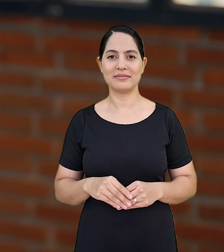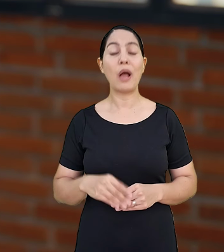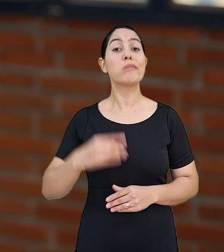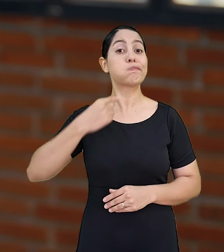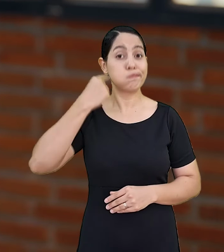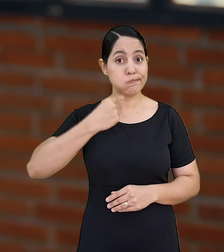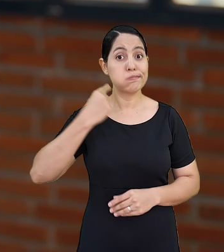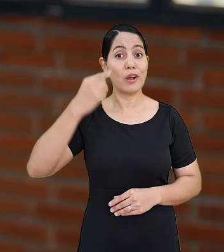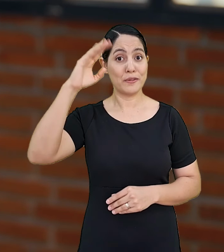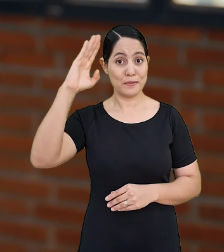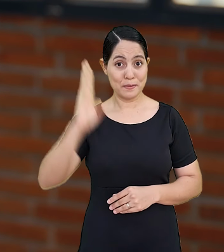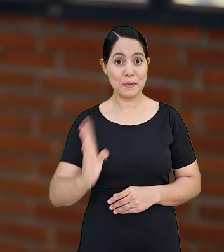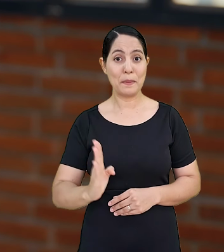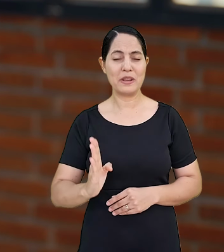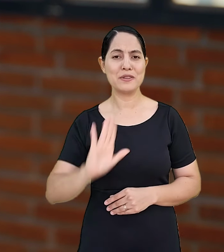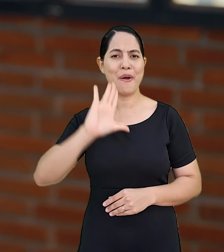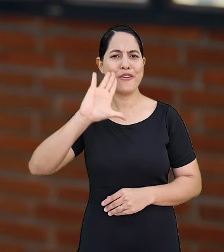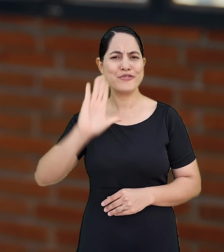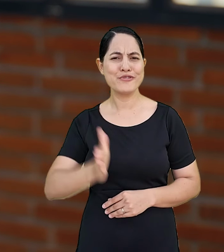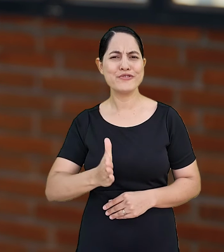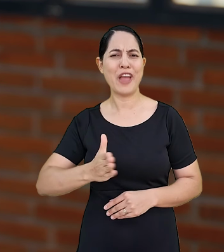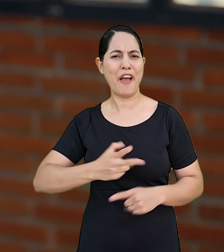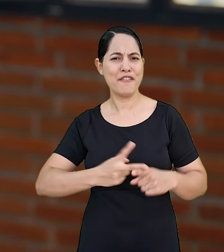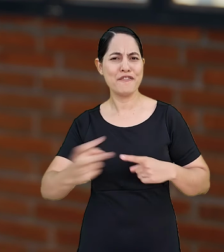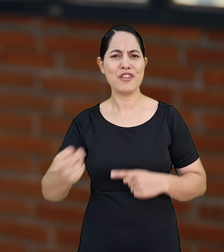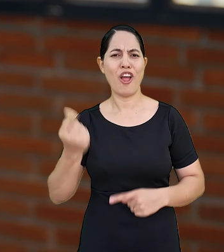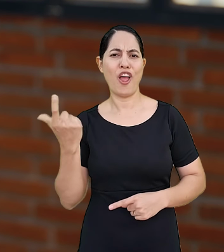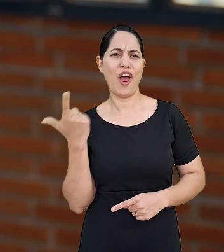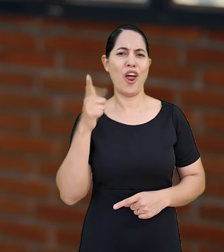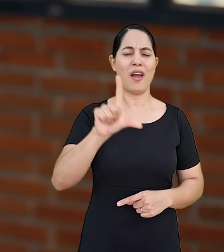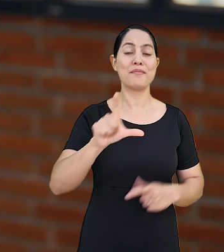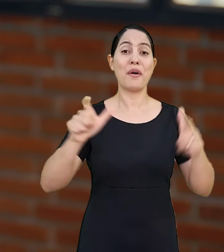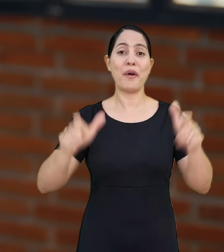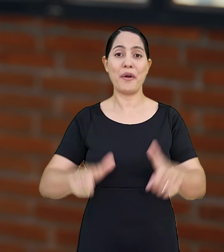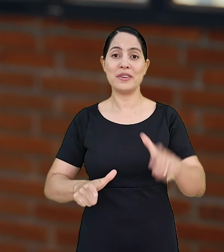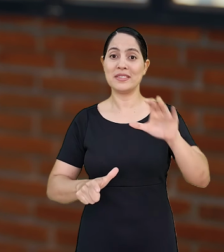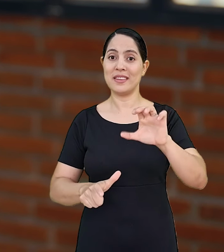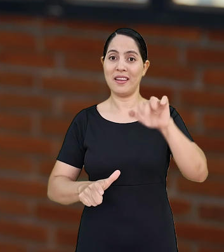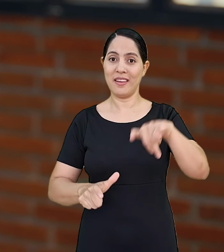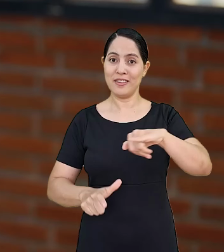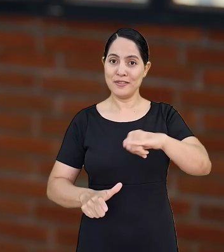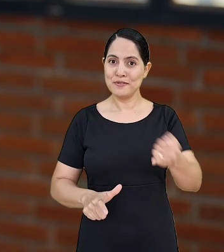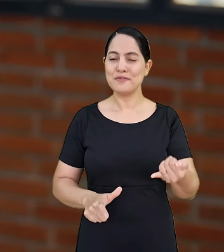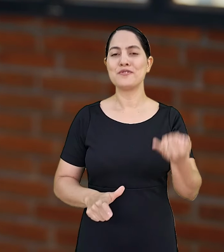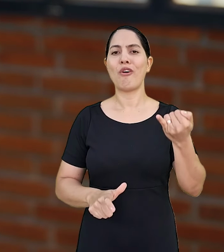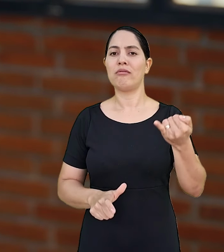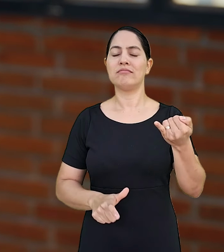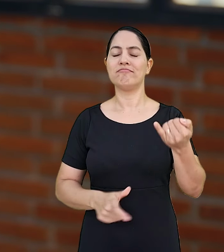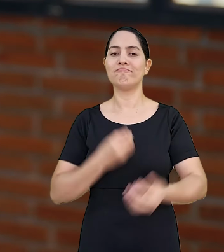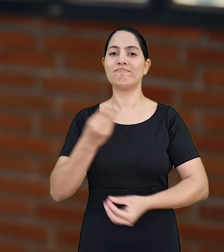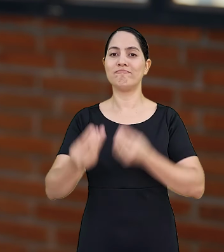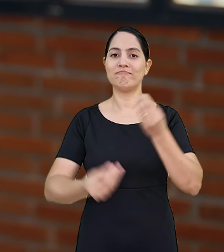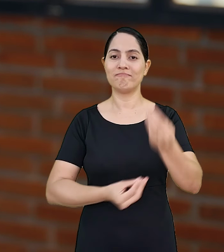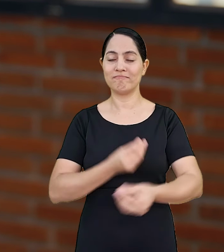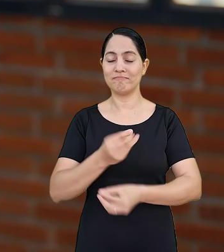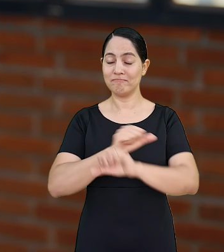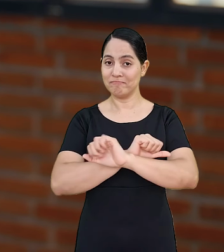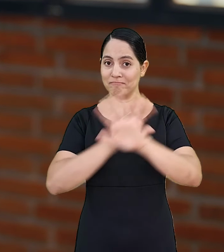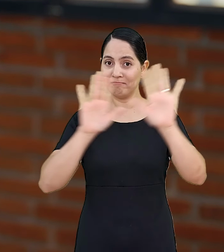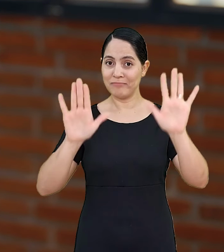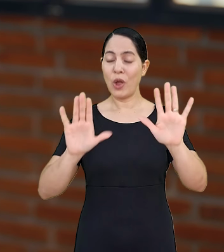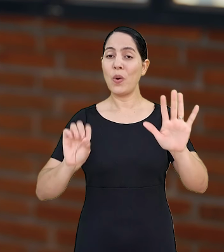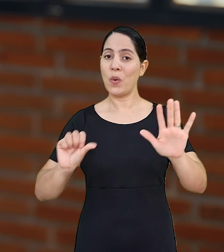A advocacia brasileira conquistou mais uma importante vitória junto ao Conselho Nacional de Justiça, acolhendo uma